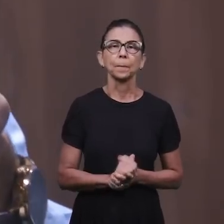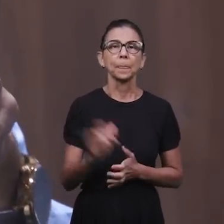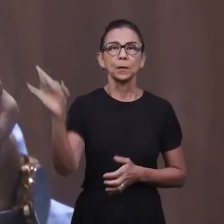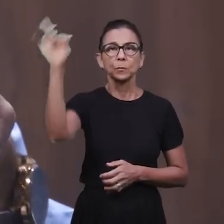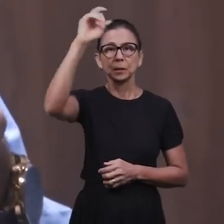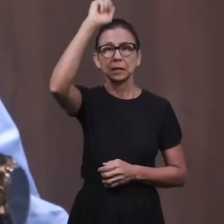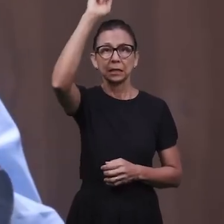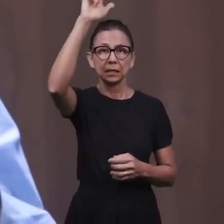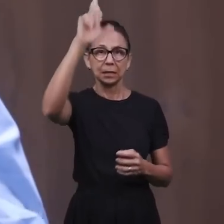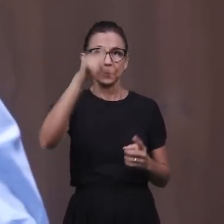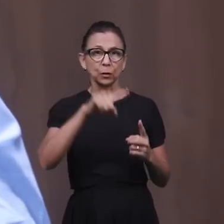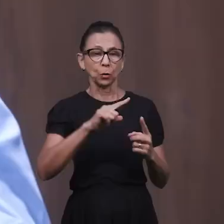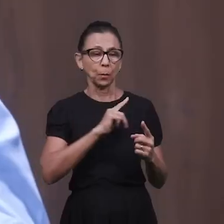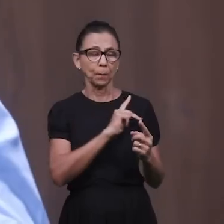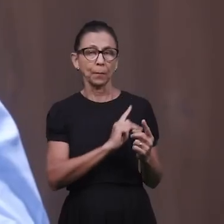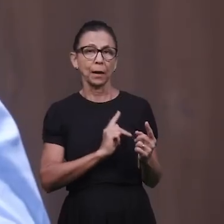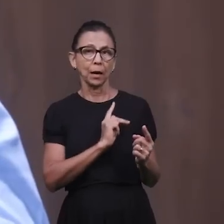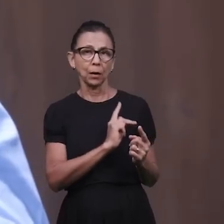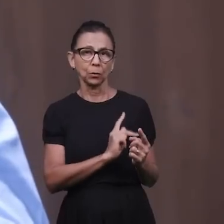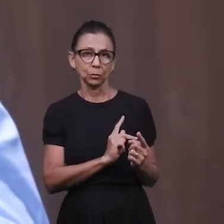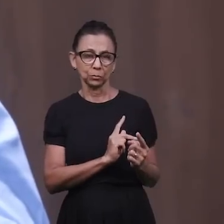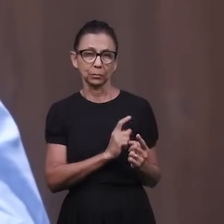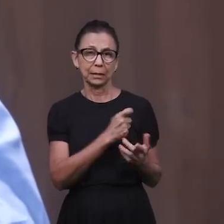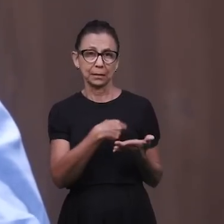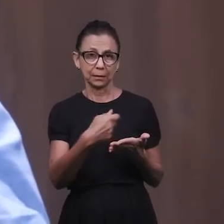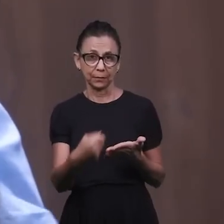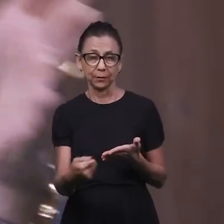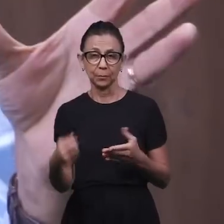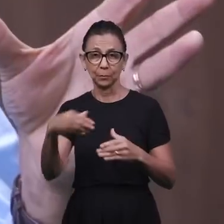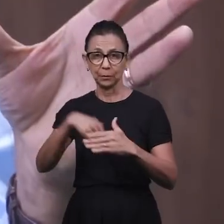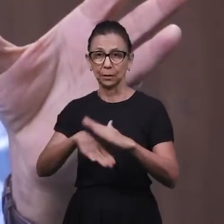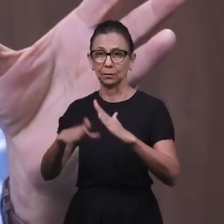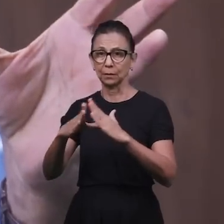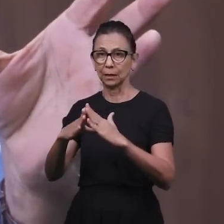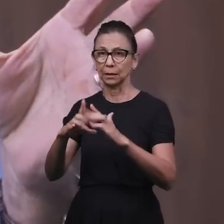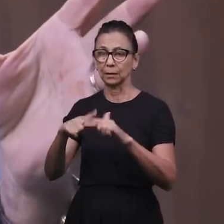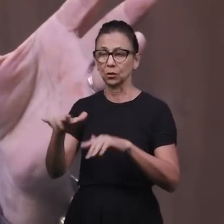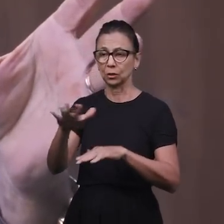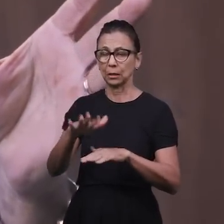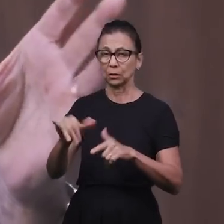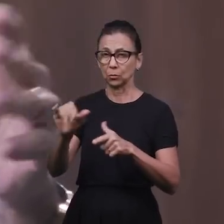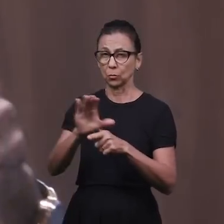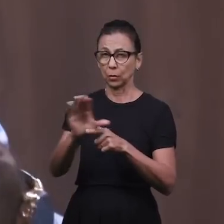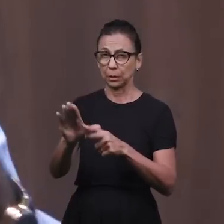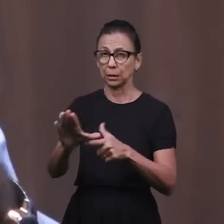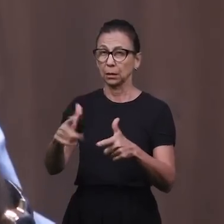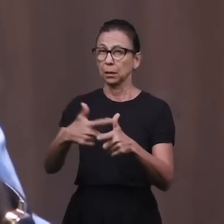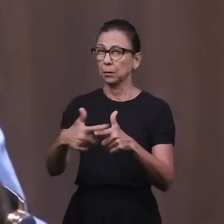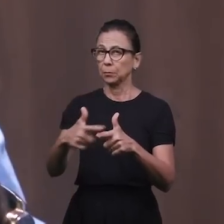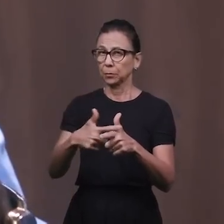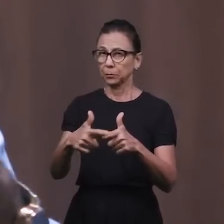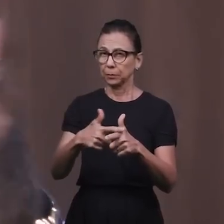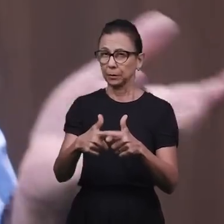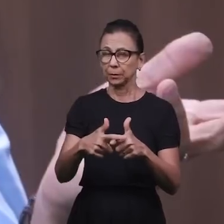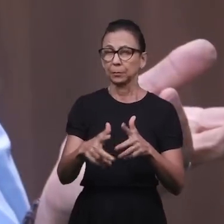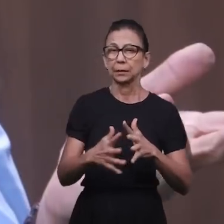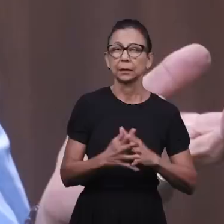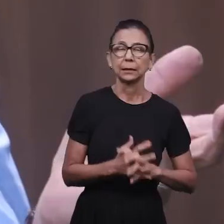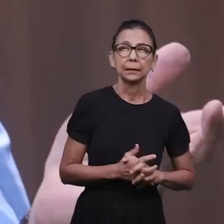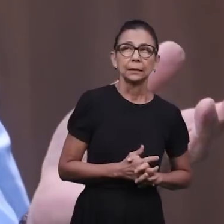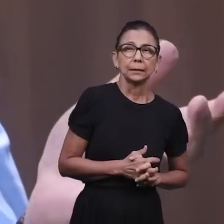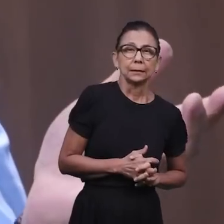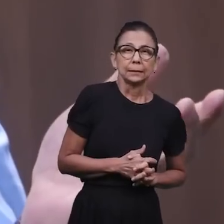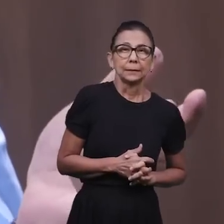uma questão muito grave dentro dela, que era de divisão. Eu sou de Paulo, eu sou de